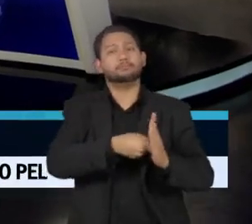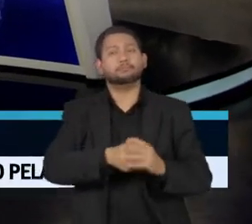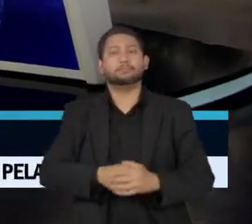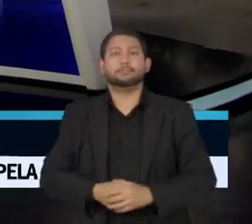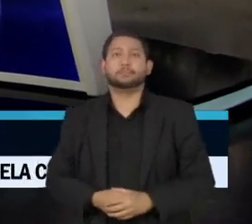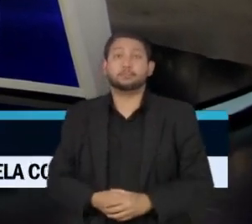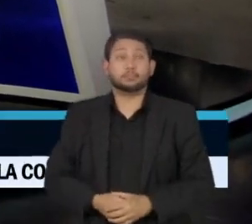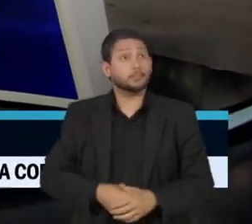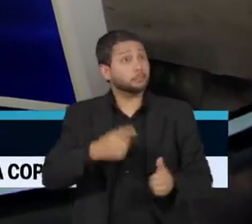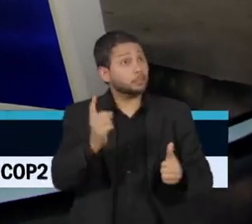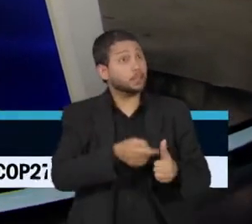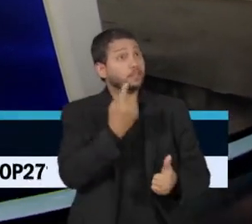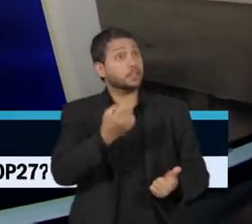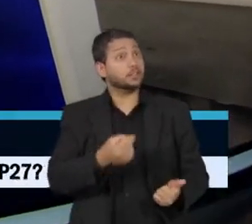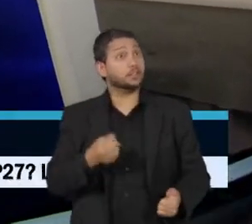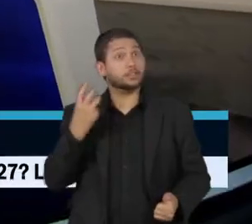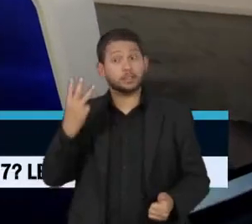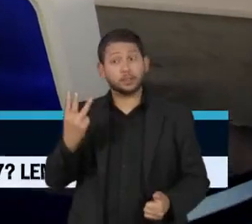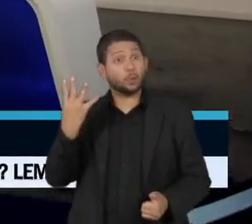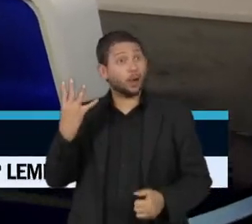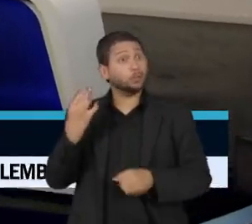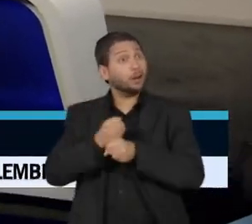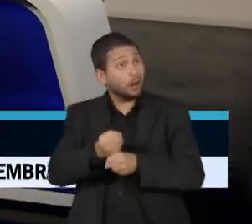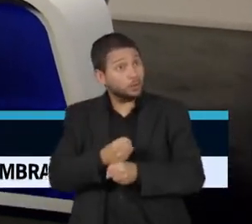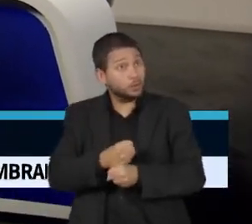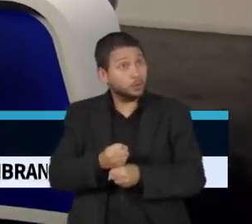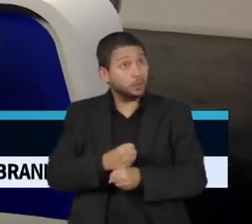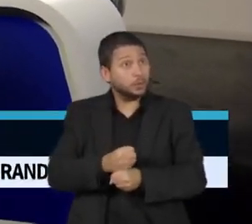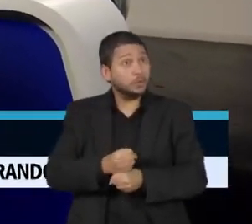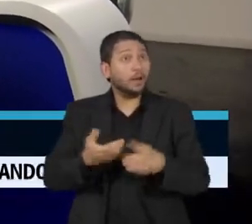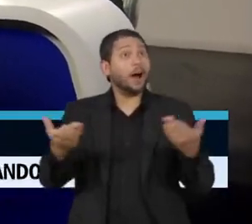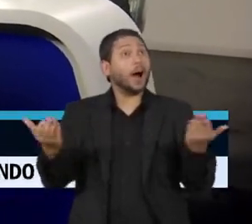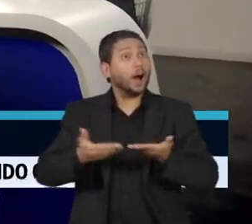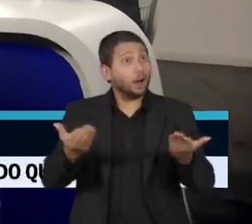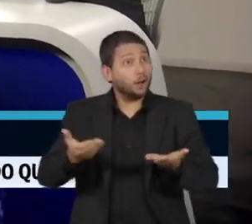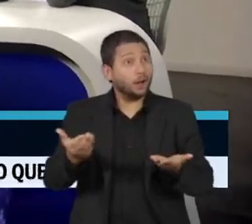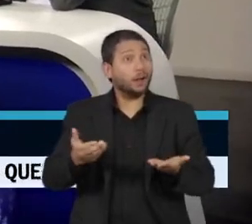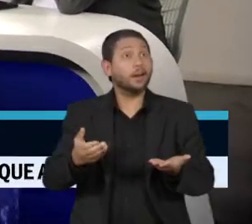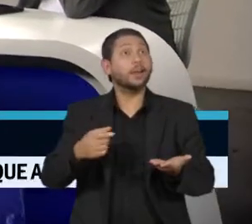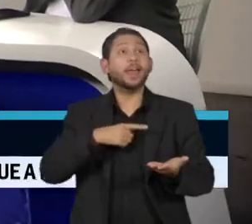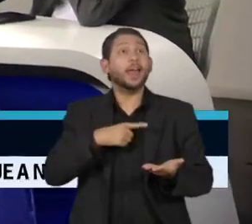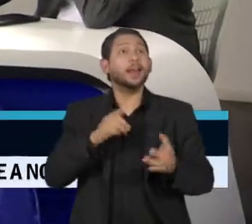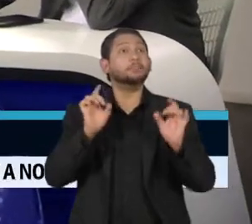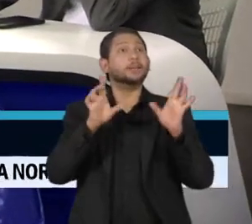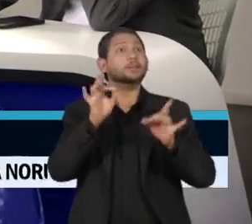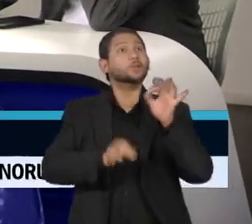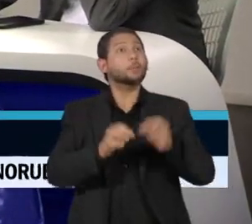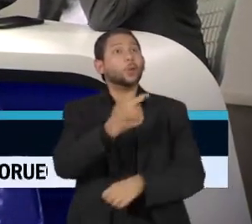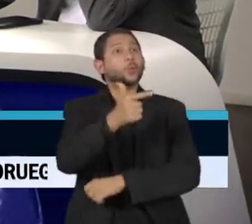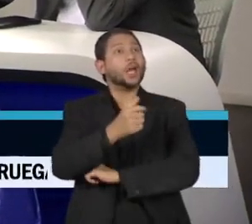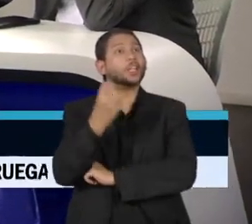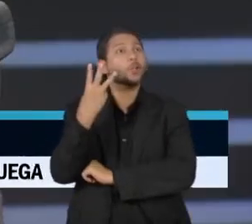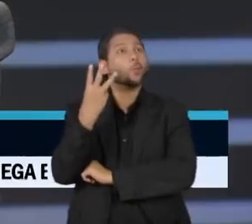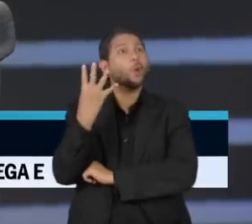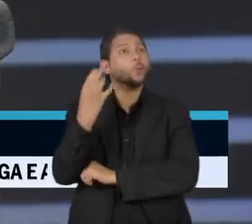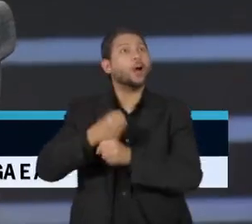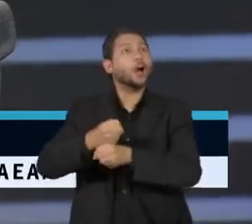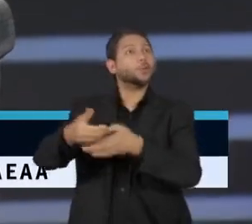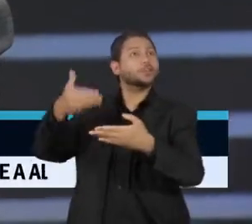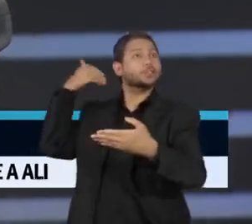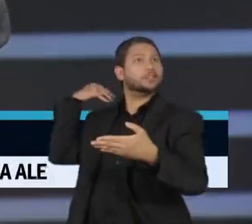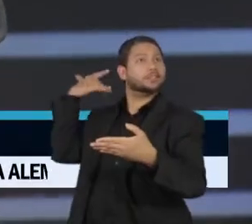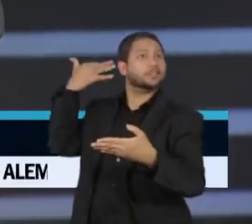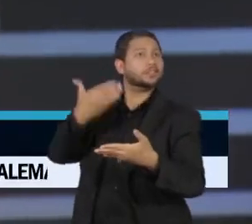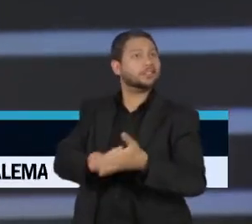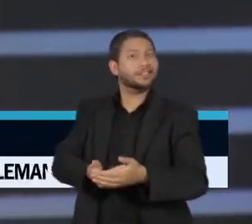Vila pela primeira vez após 34 anos bolsonaro não desfrutará de foro privilegiado que que pode acontecer eu